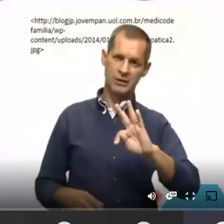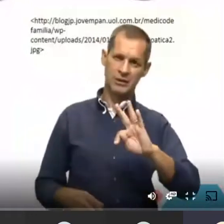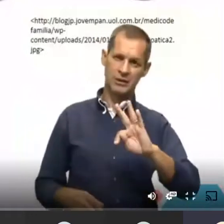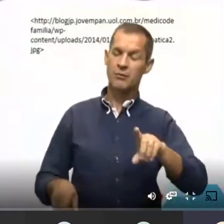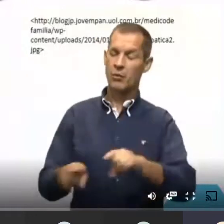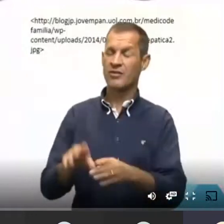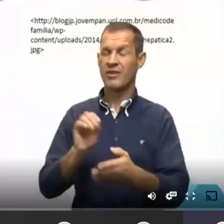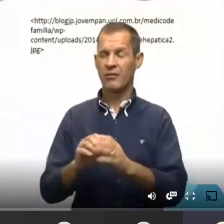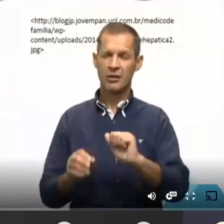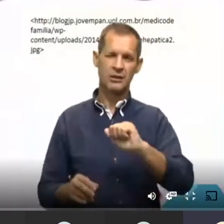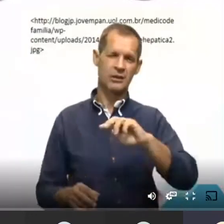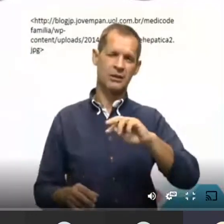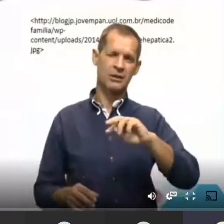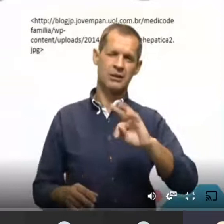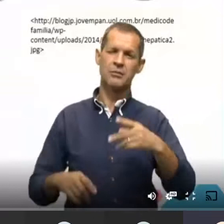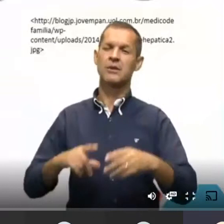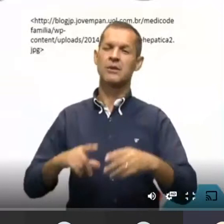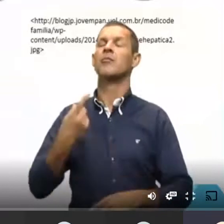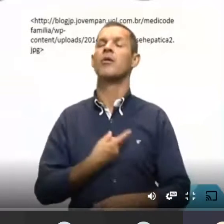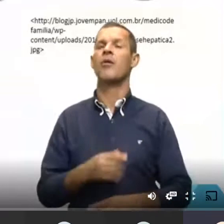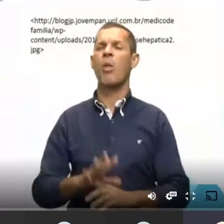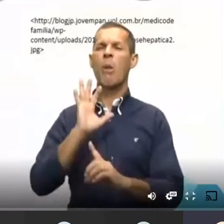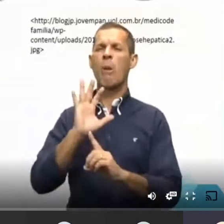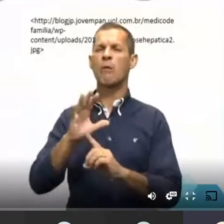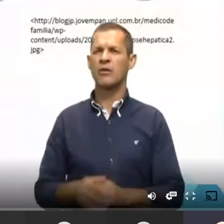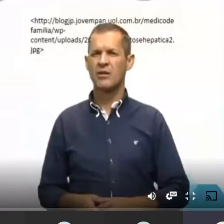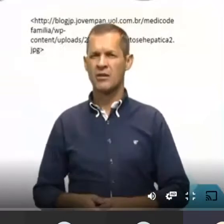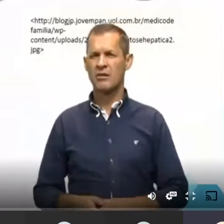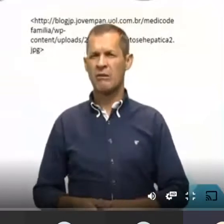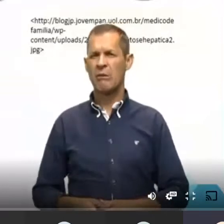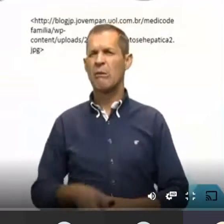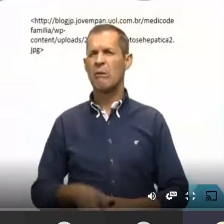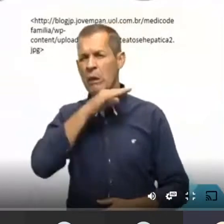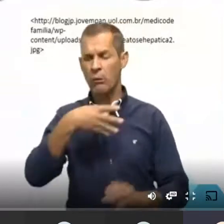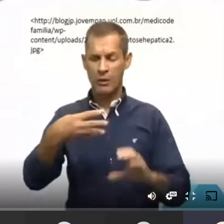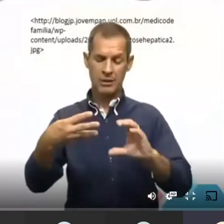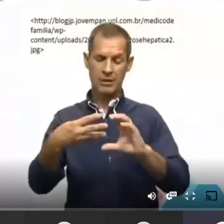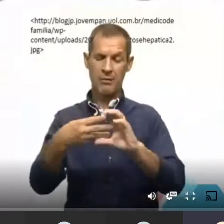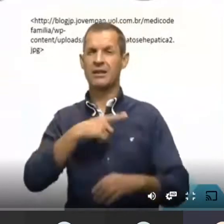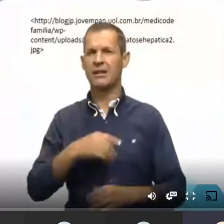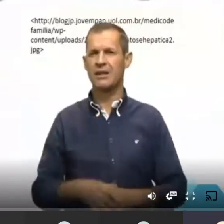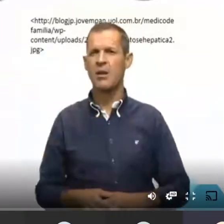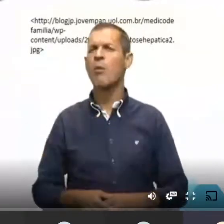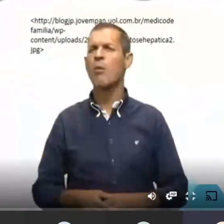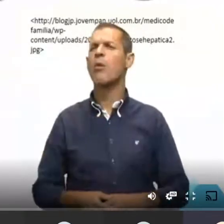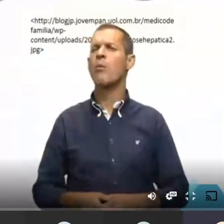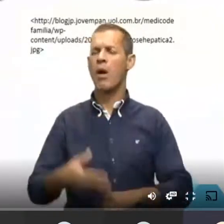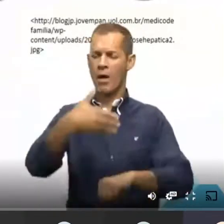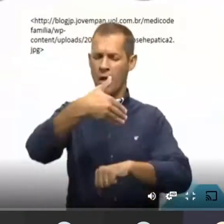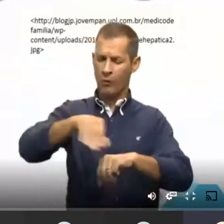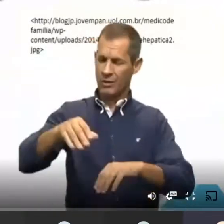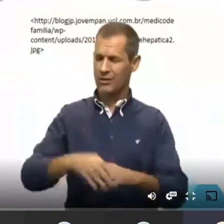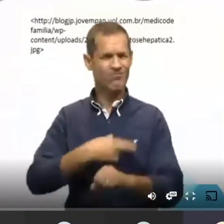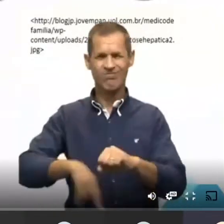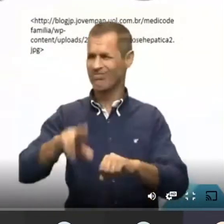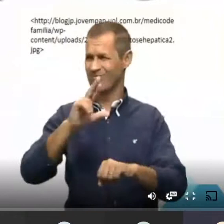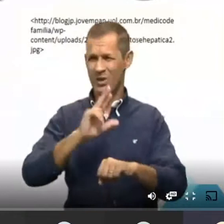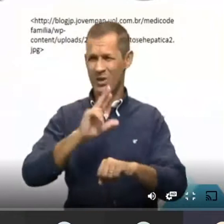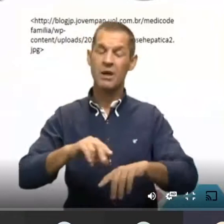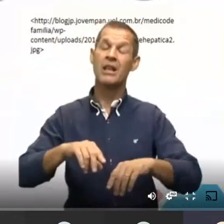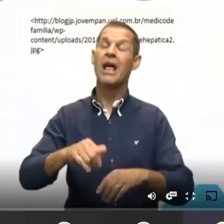Com essa maior depressão de ATP, nós teremos efeitos piorados aí da célula. Nós teremos uma possível lesão